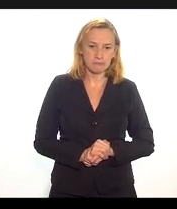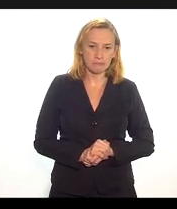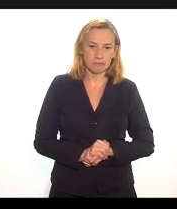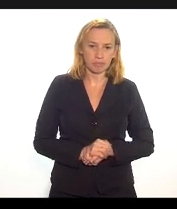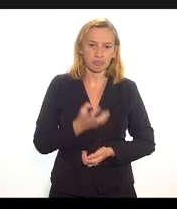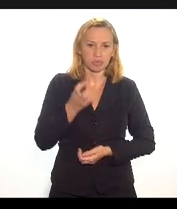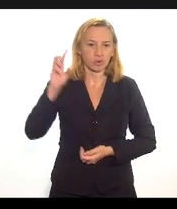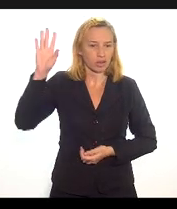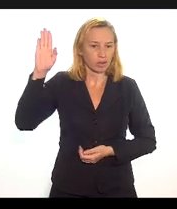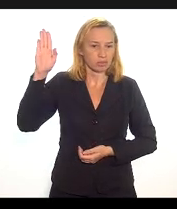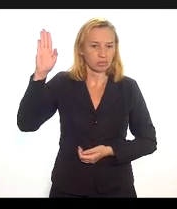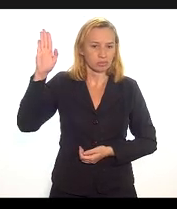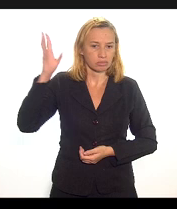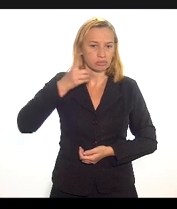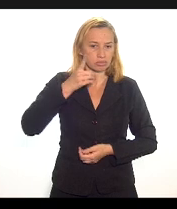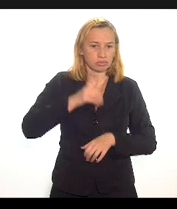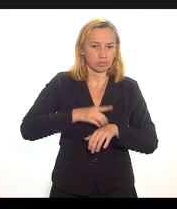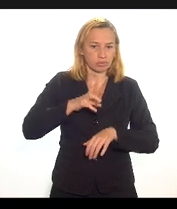Eu quero, doutor Luiz Paulo.